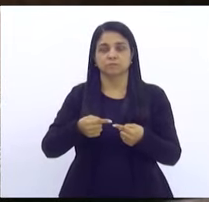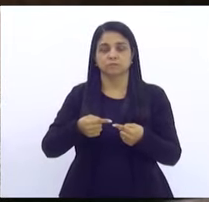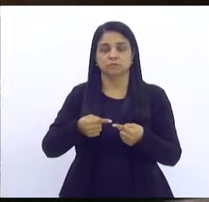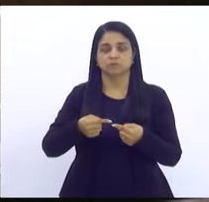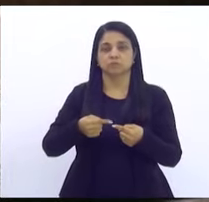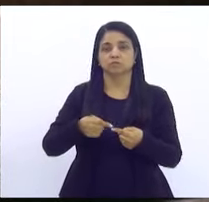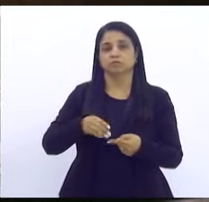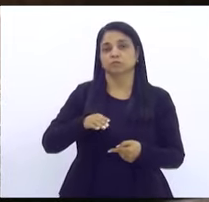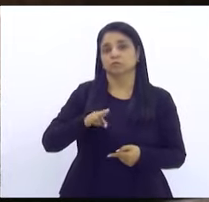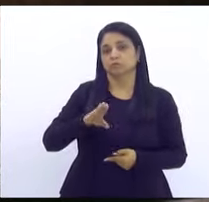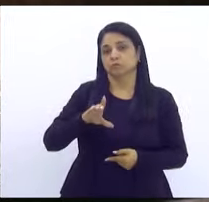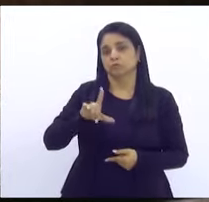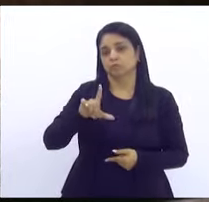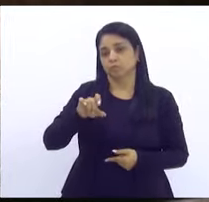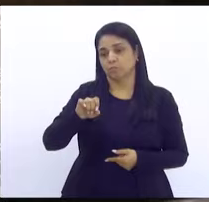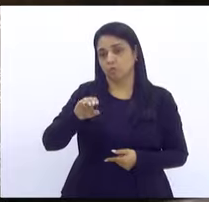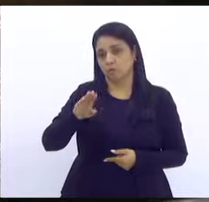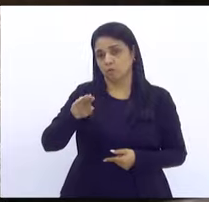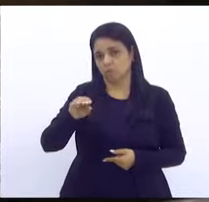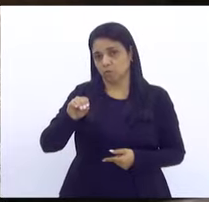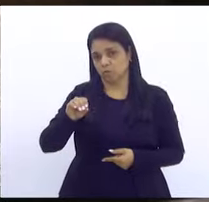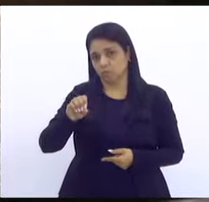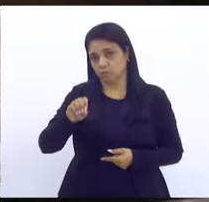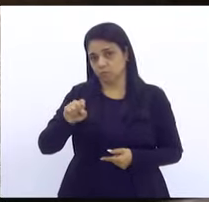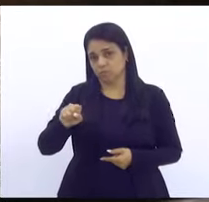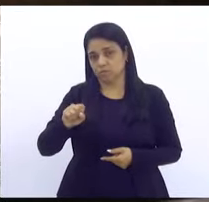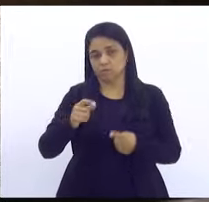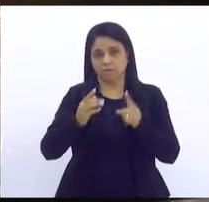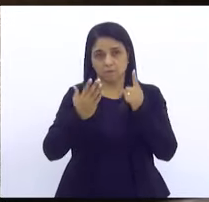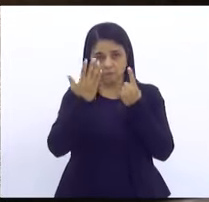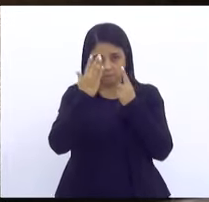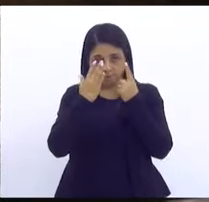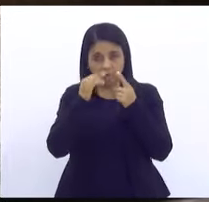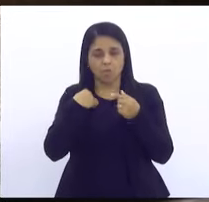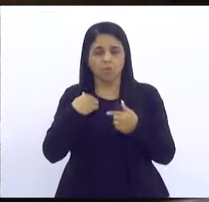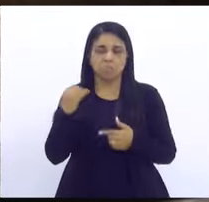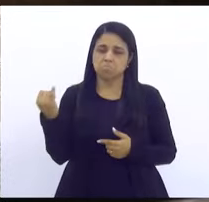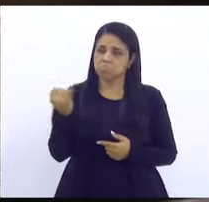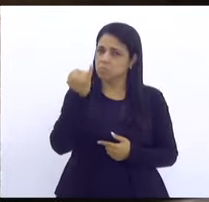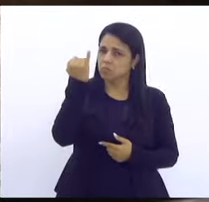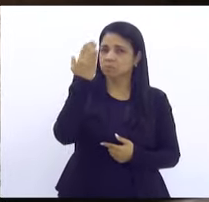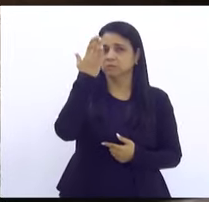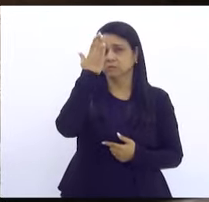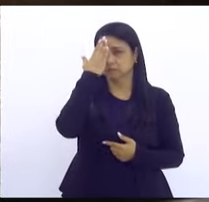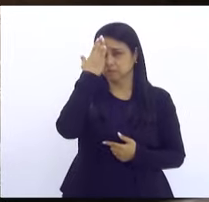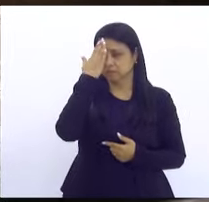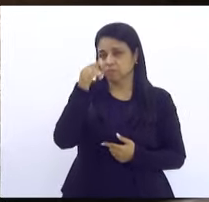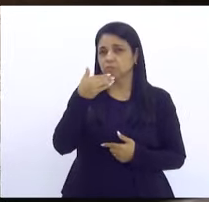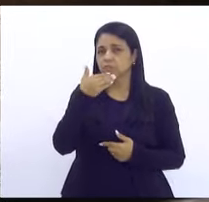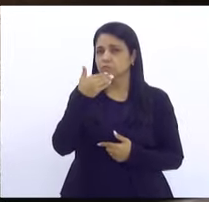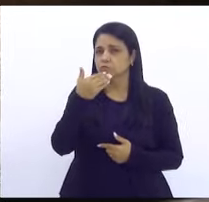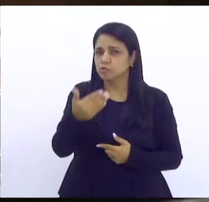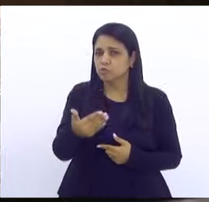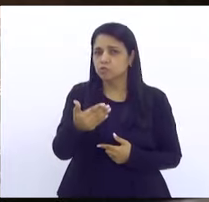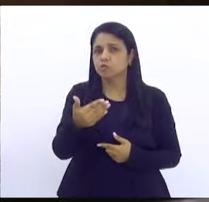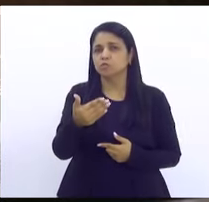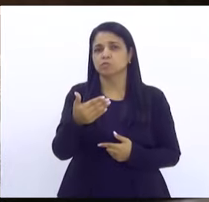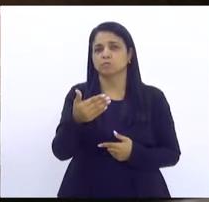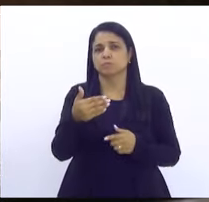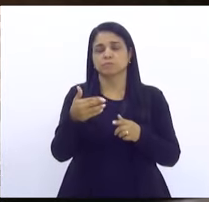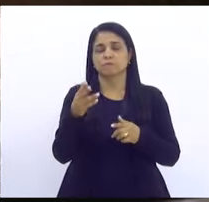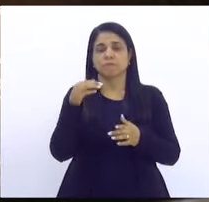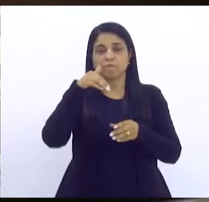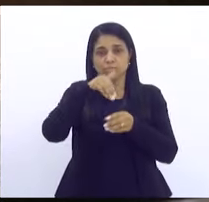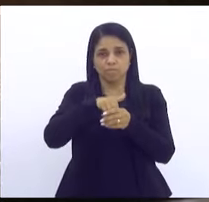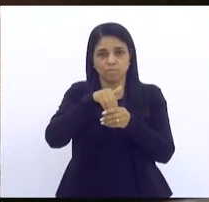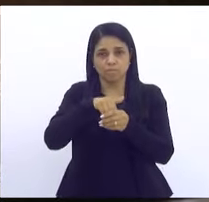de carnaval. Eu achei importante pontuar, porque já tem um pedido também da gente votar em regime de